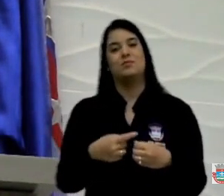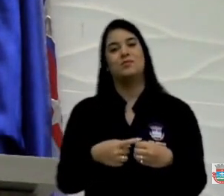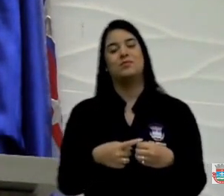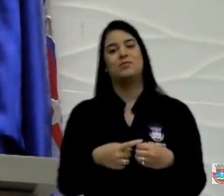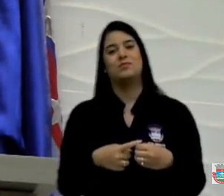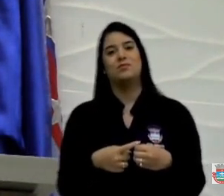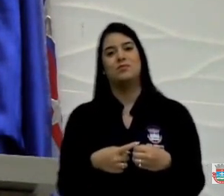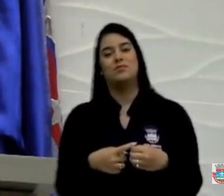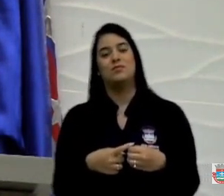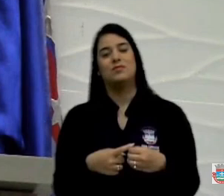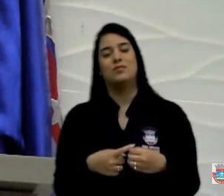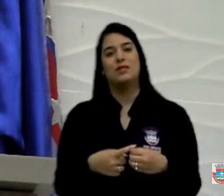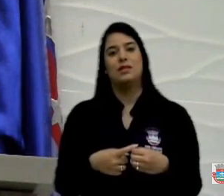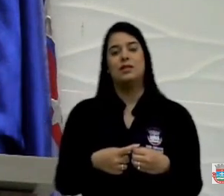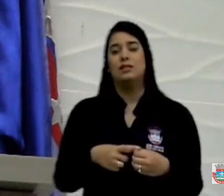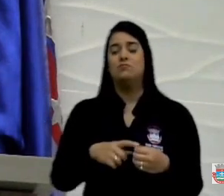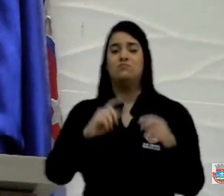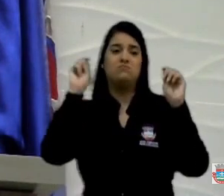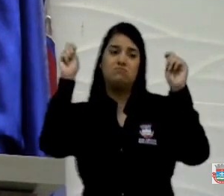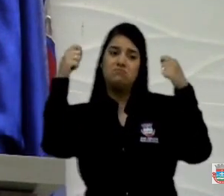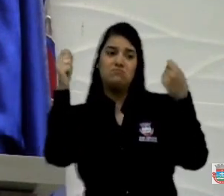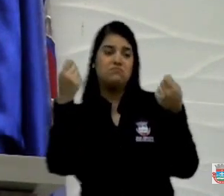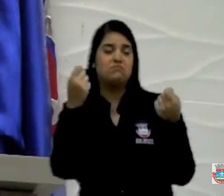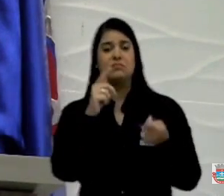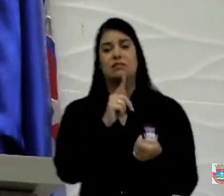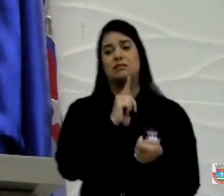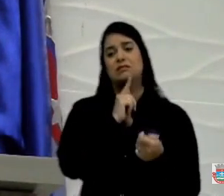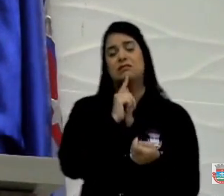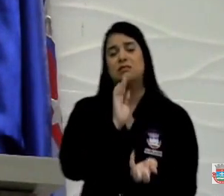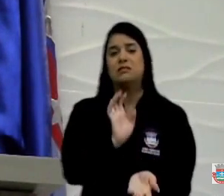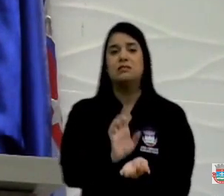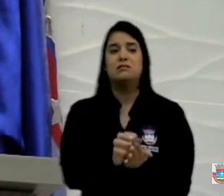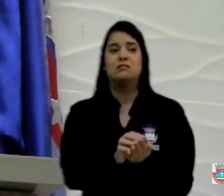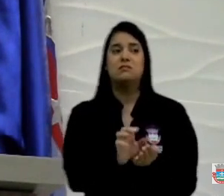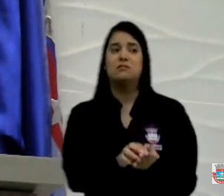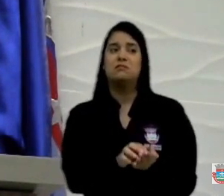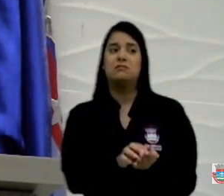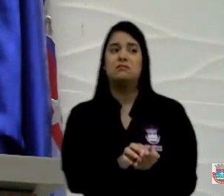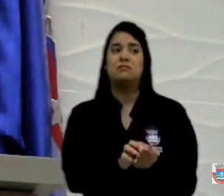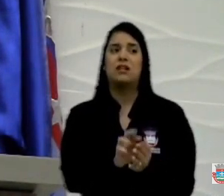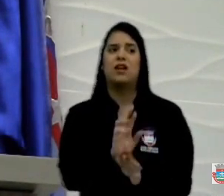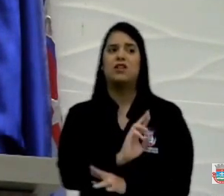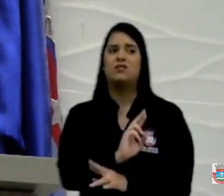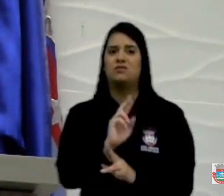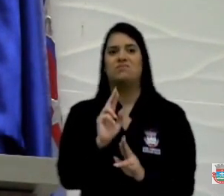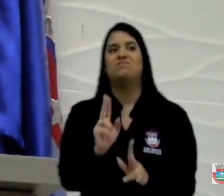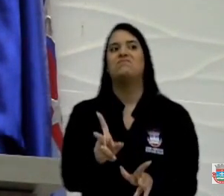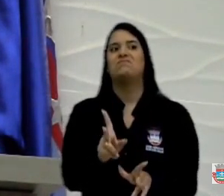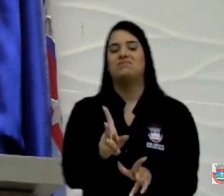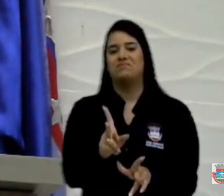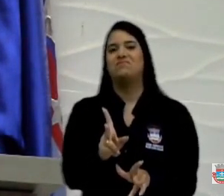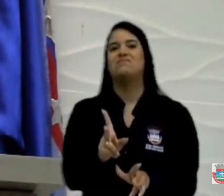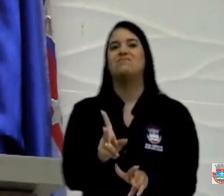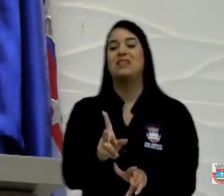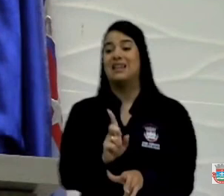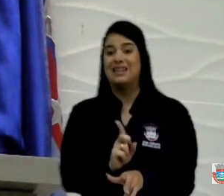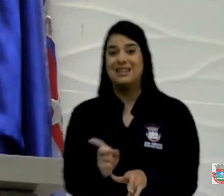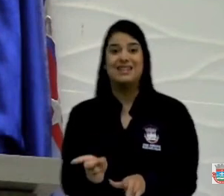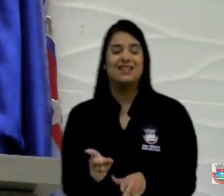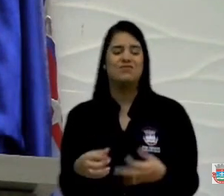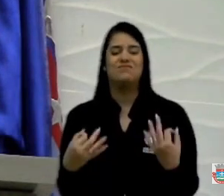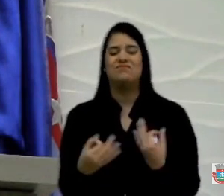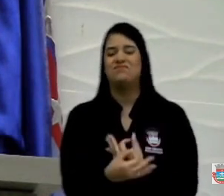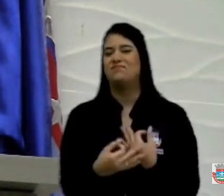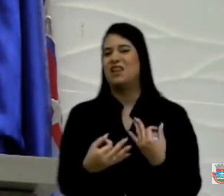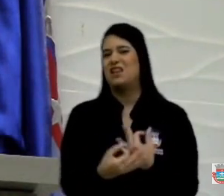seja Caruaru, Garanhuns, Recife, dificilmente a gente vai encontrar um posto de saúde tão aconchegante e